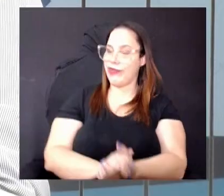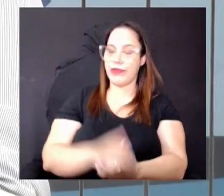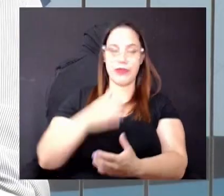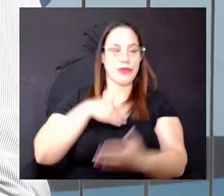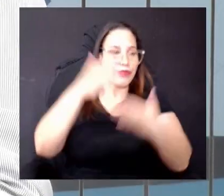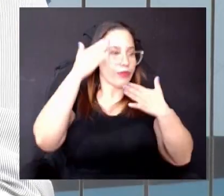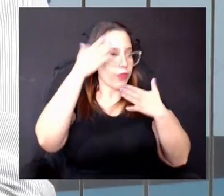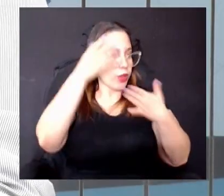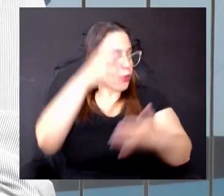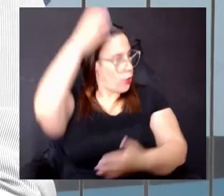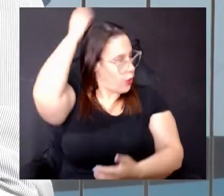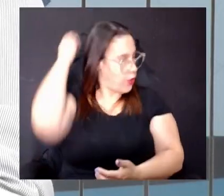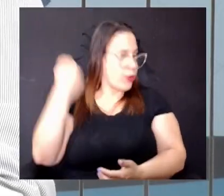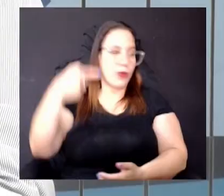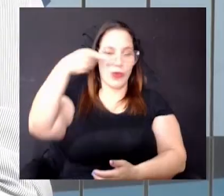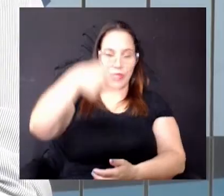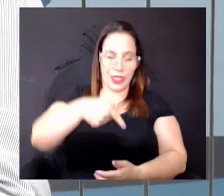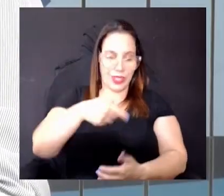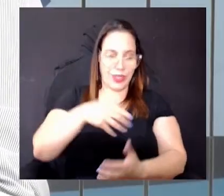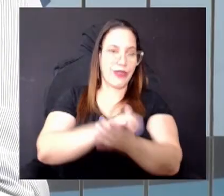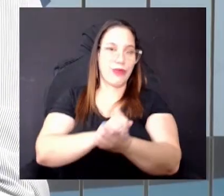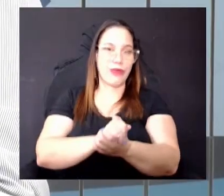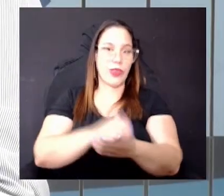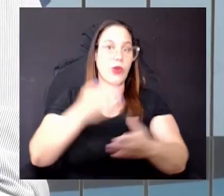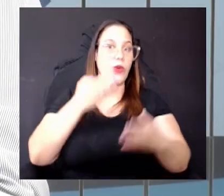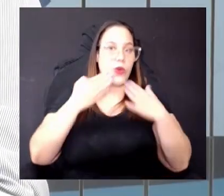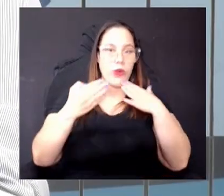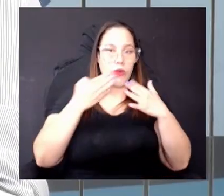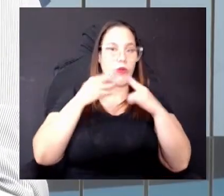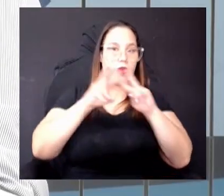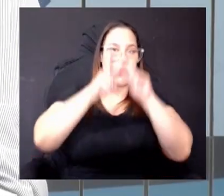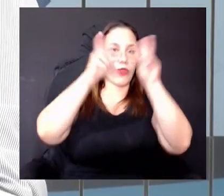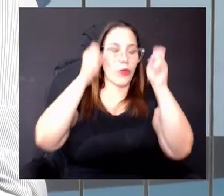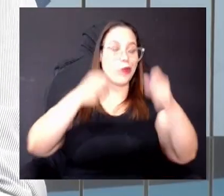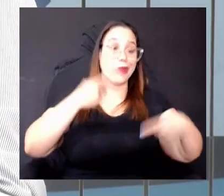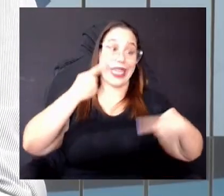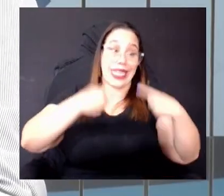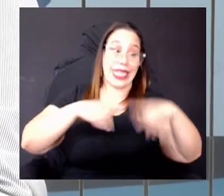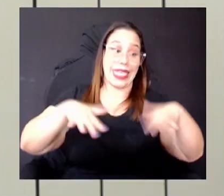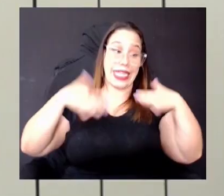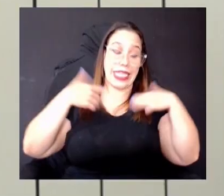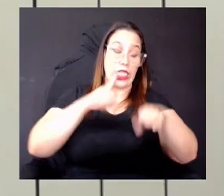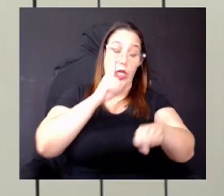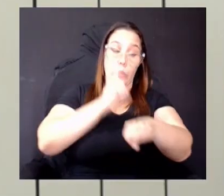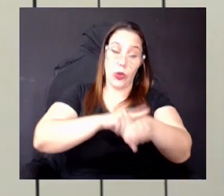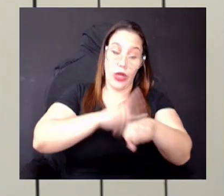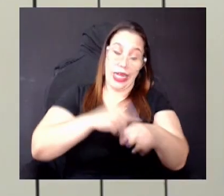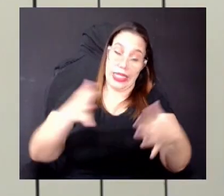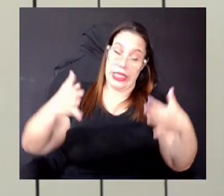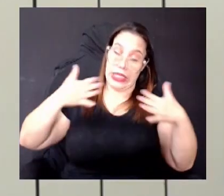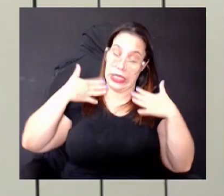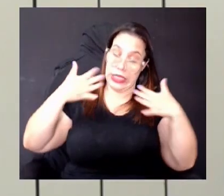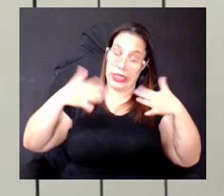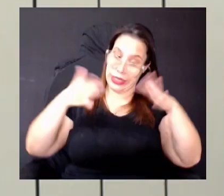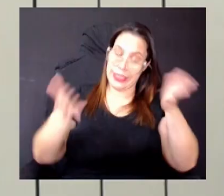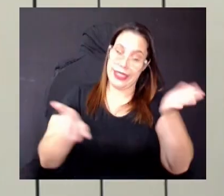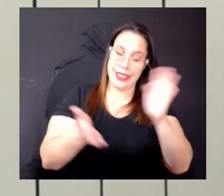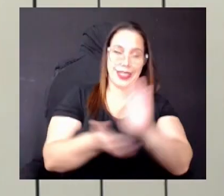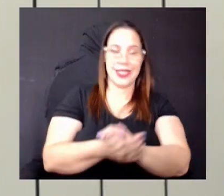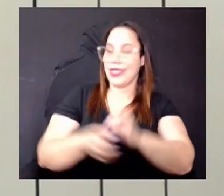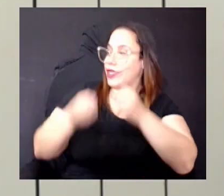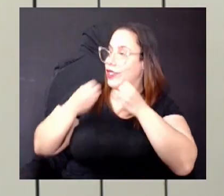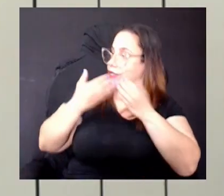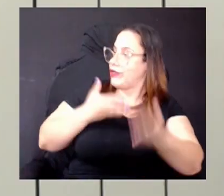estar aqui. Vamos conversar sobre esse assunto tão polêmico que é o horário de verão. Horário de verão. Vamos lá. Em